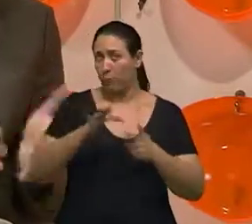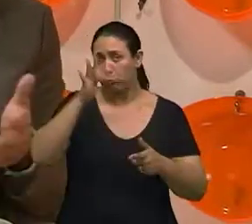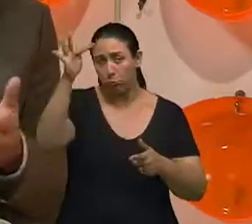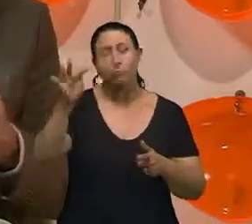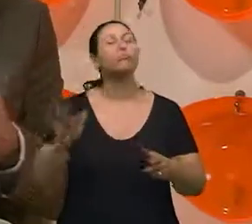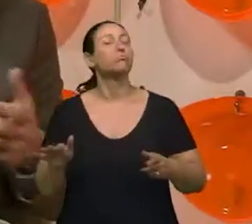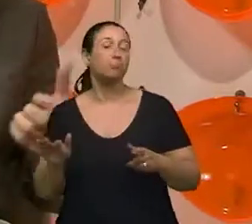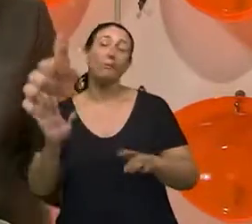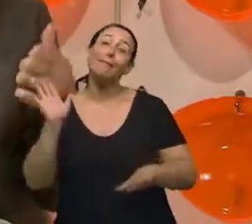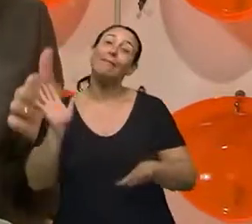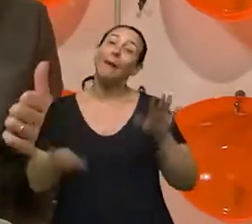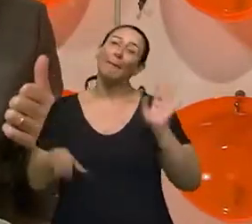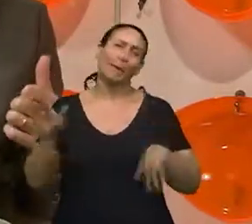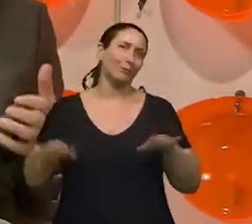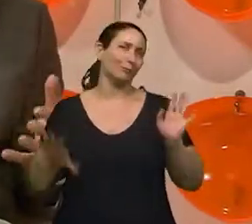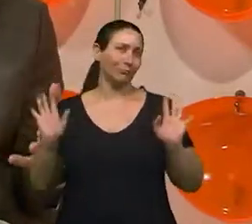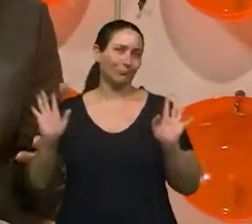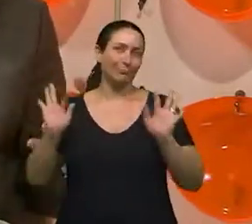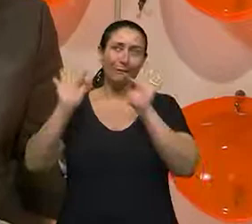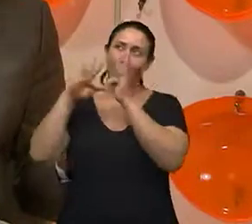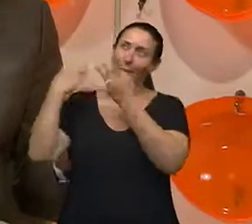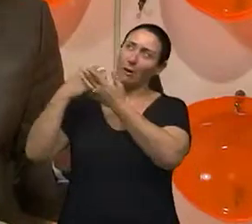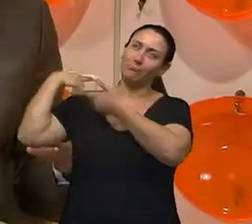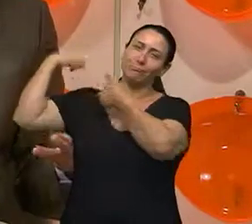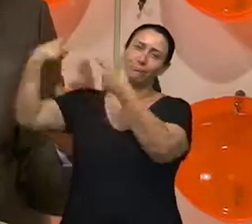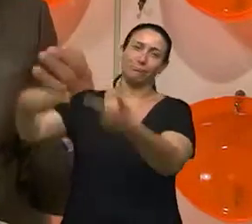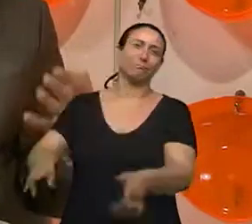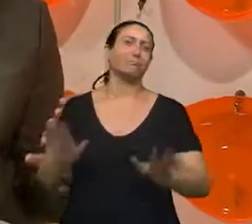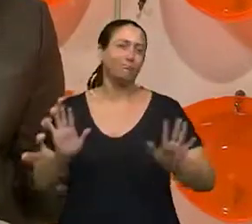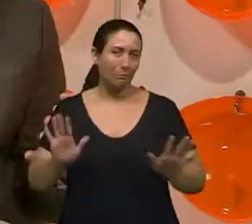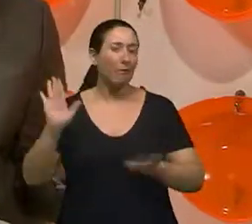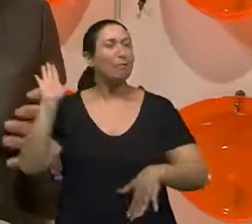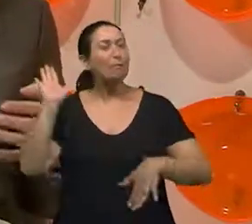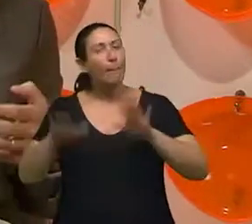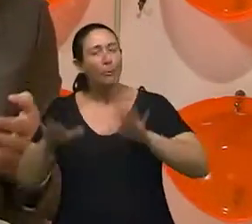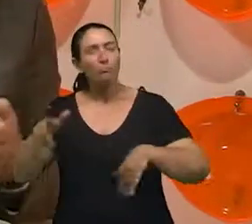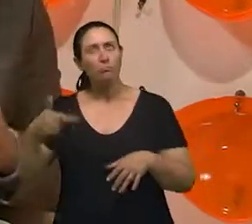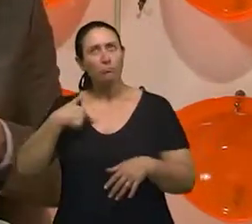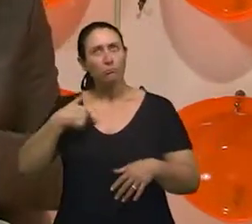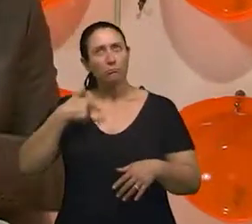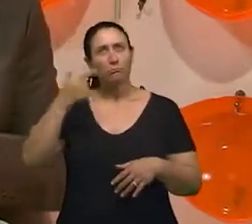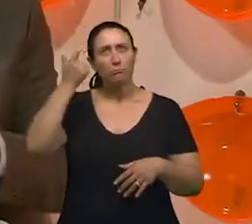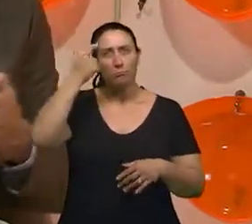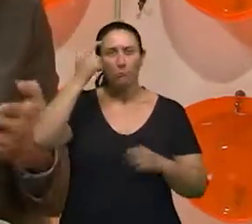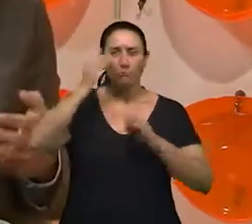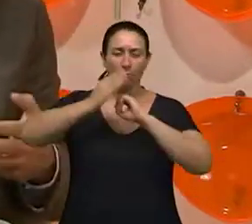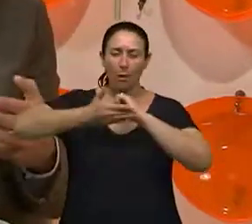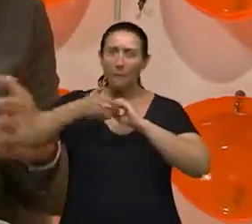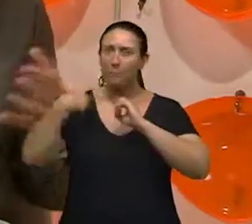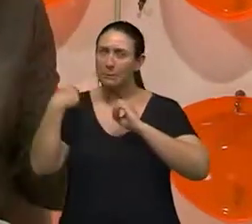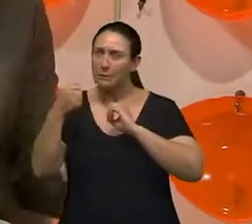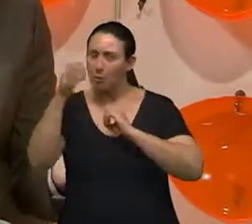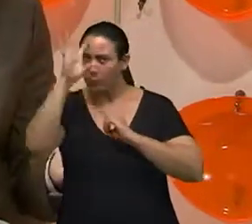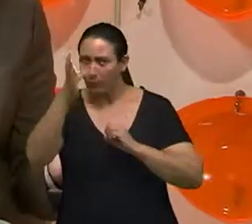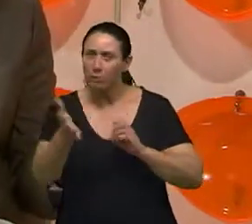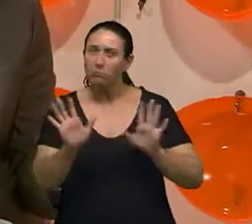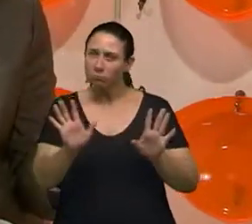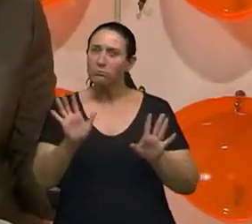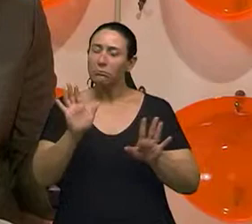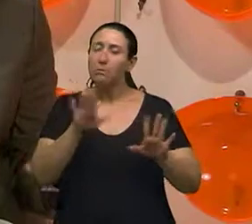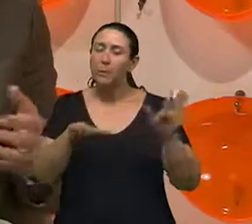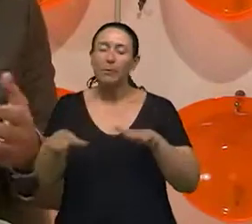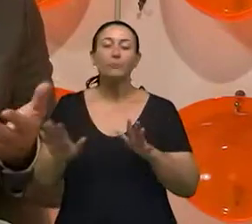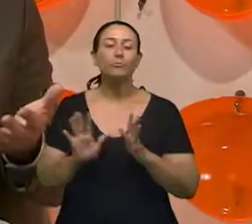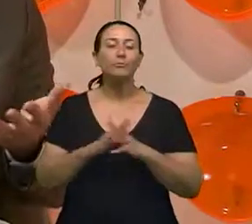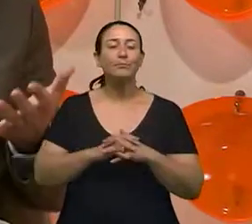nós, vai depender da tua genética, da tua complexão, para saber se tu vai ter que intervir ou não dentro uhum. da tua expectativa de